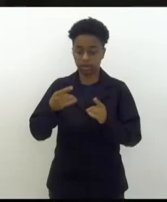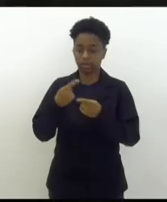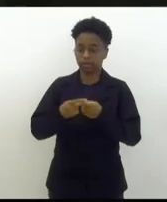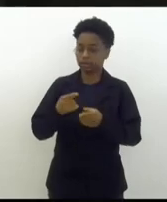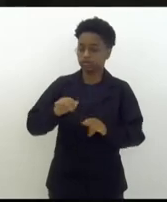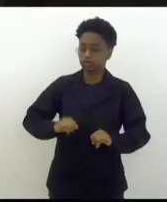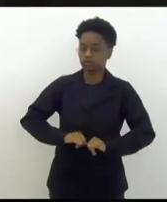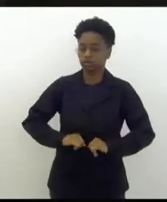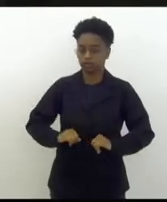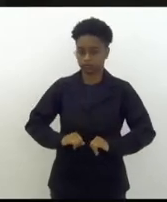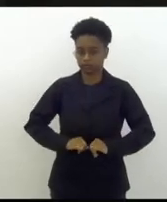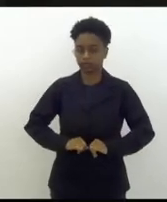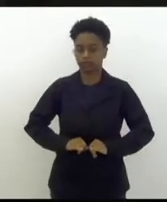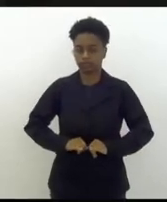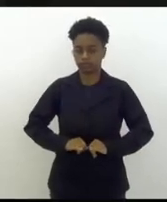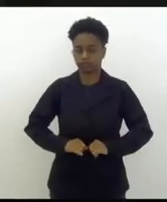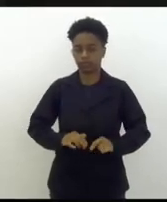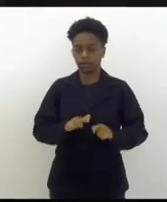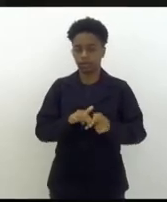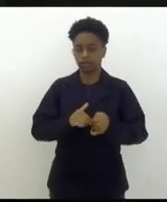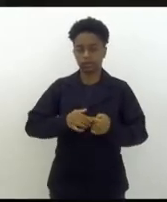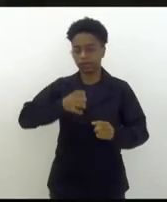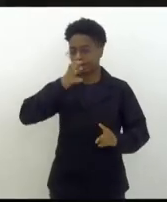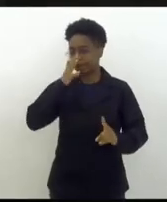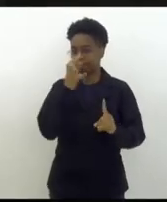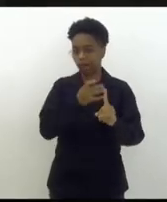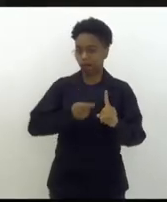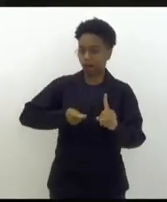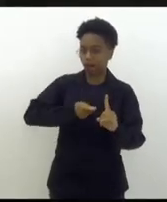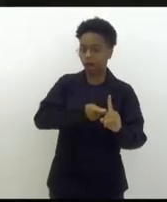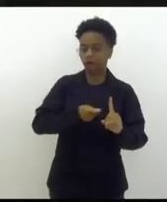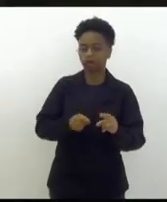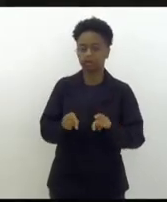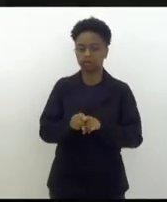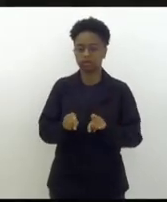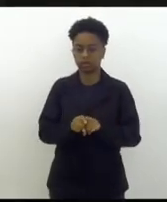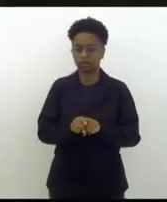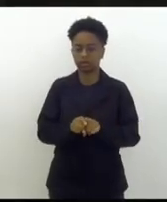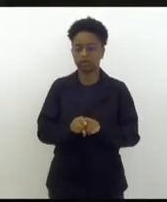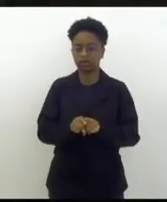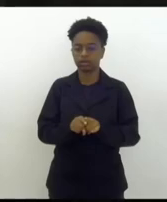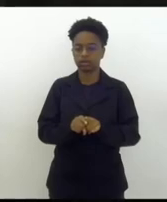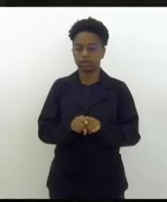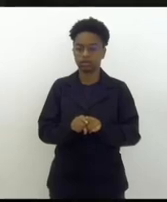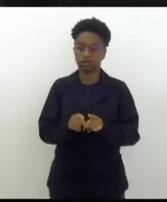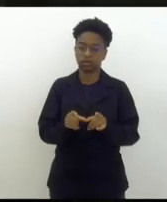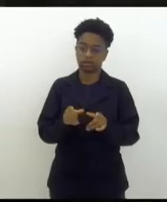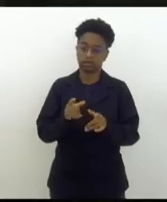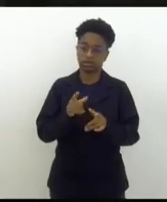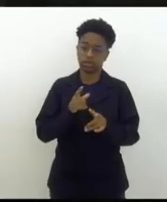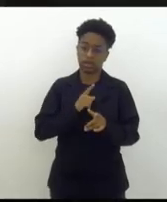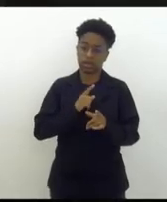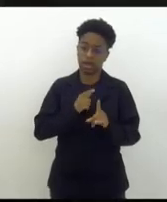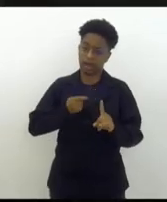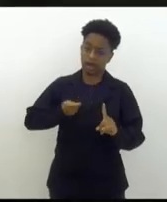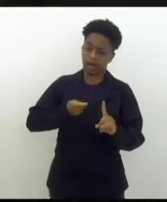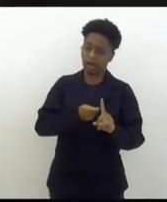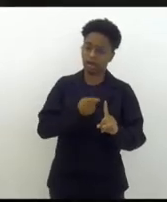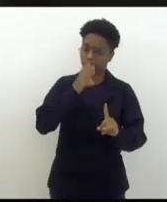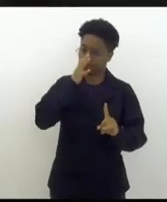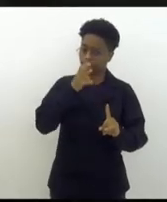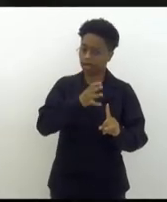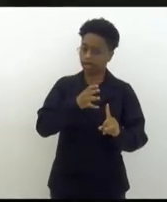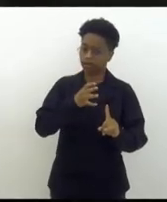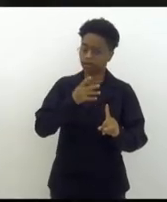estão sofrendo com intimidações e ameaças e entre as ameaças além das mortes tem as